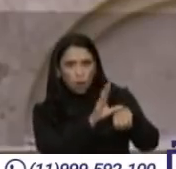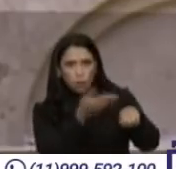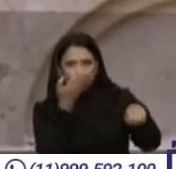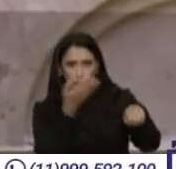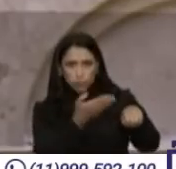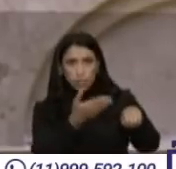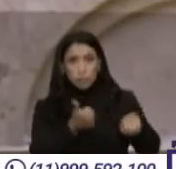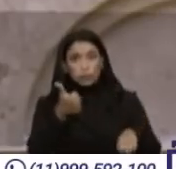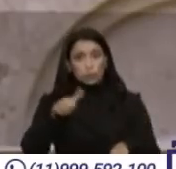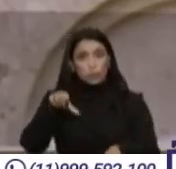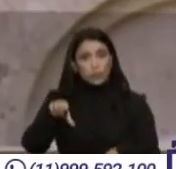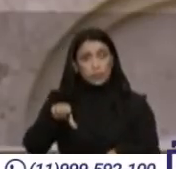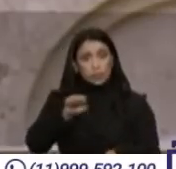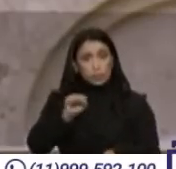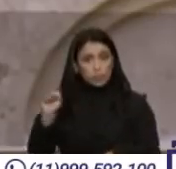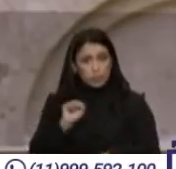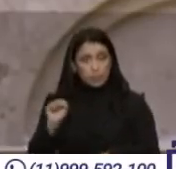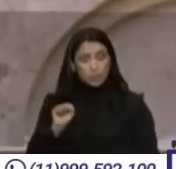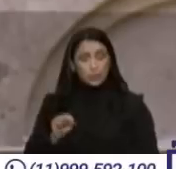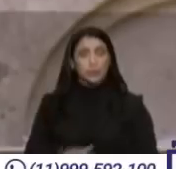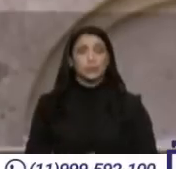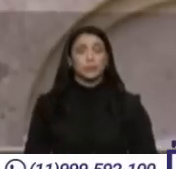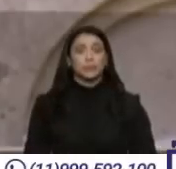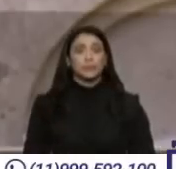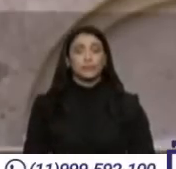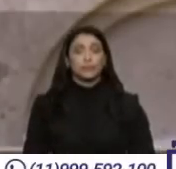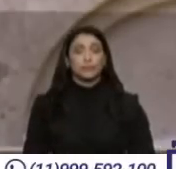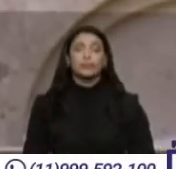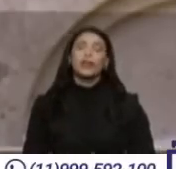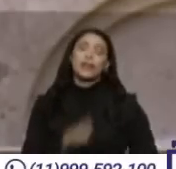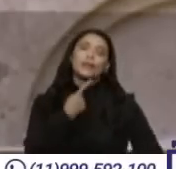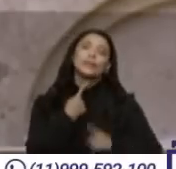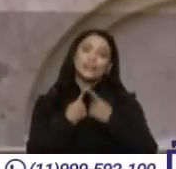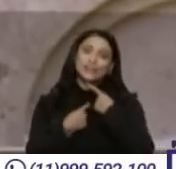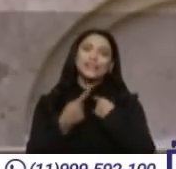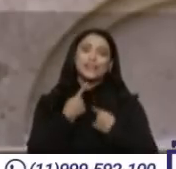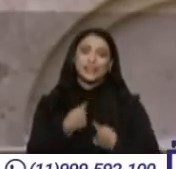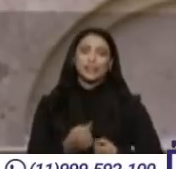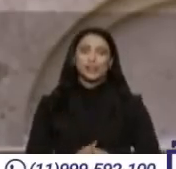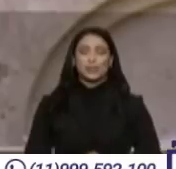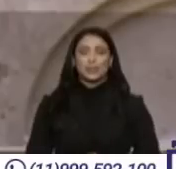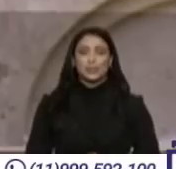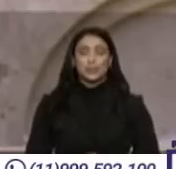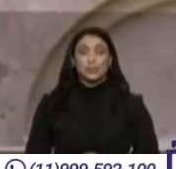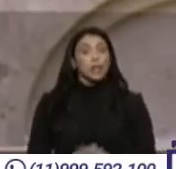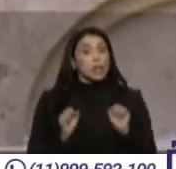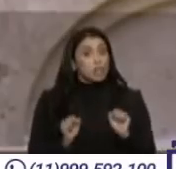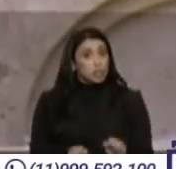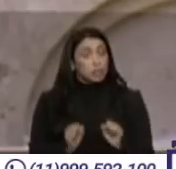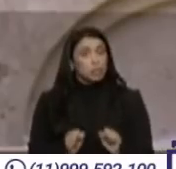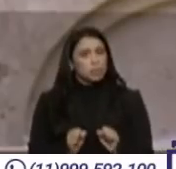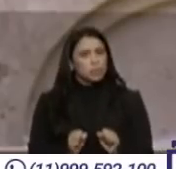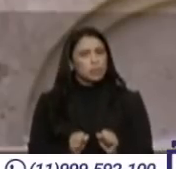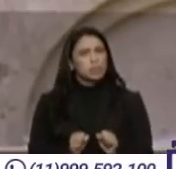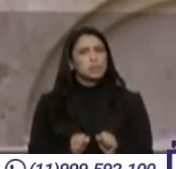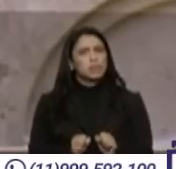Cidadã de 1988, é o que almejamos. Que possamos